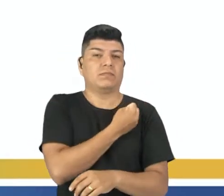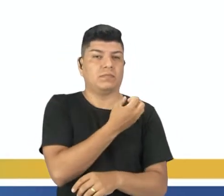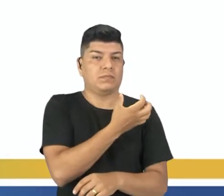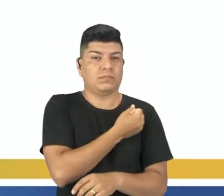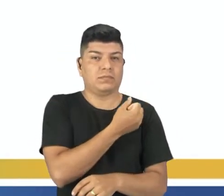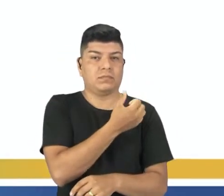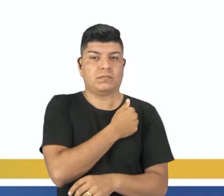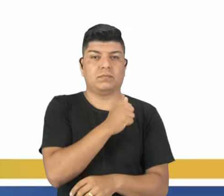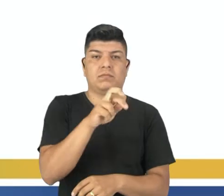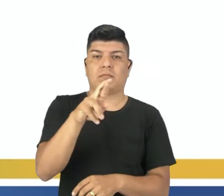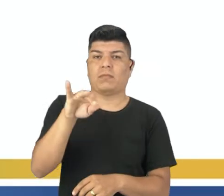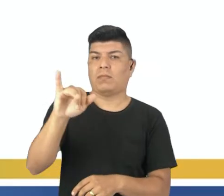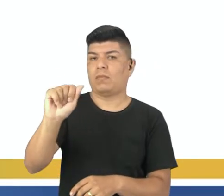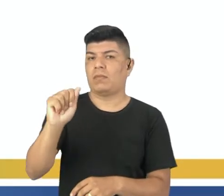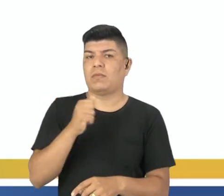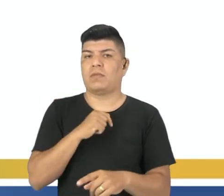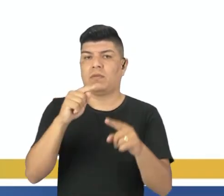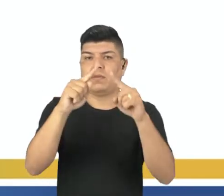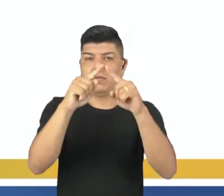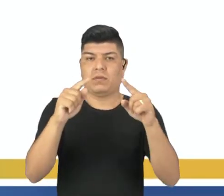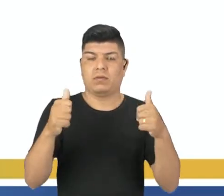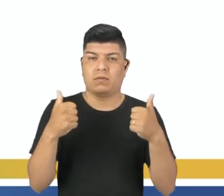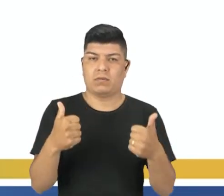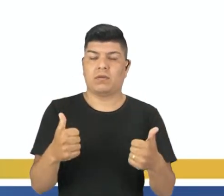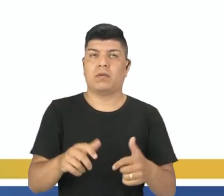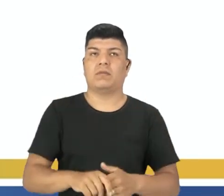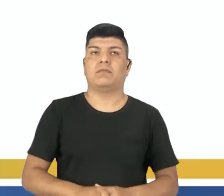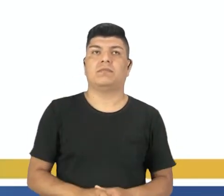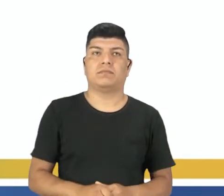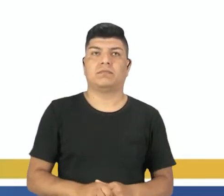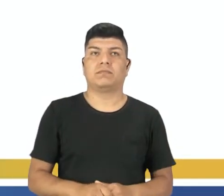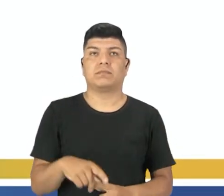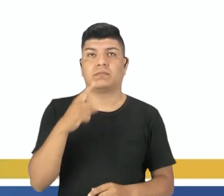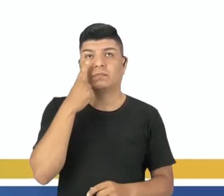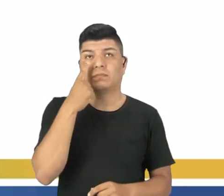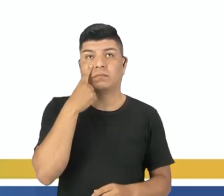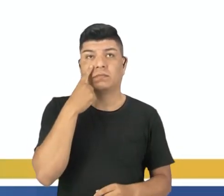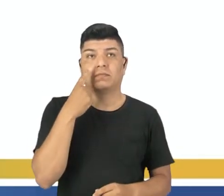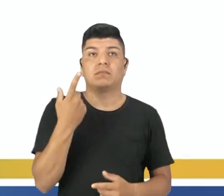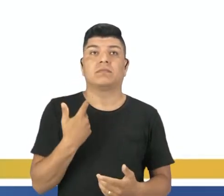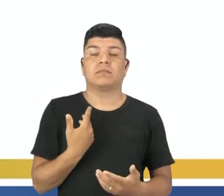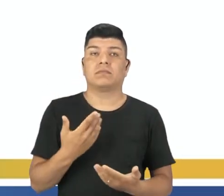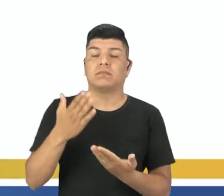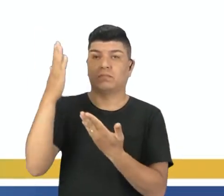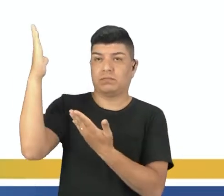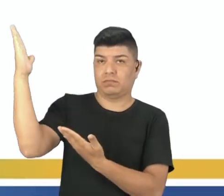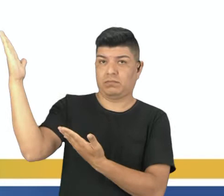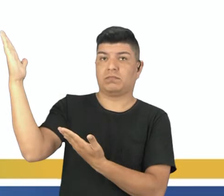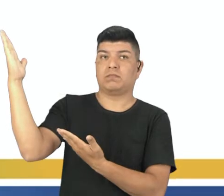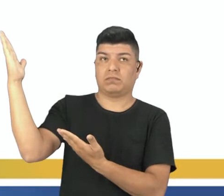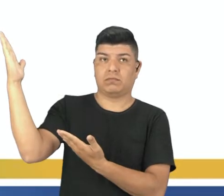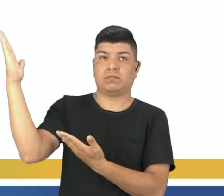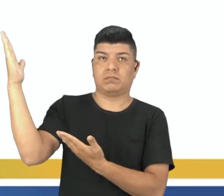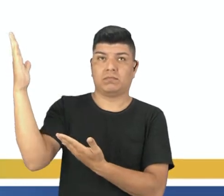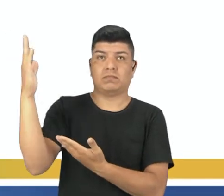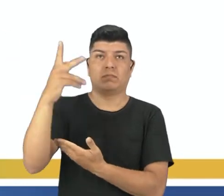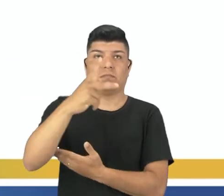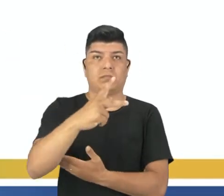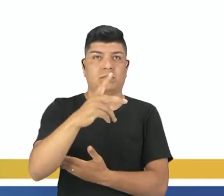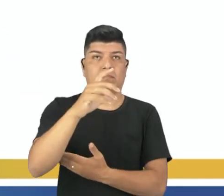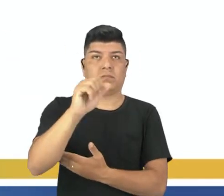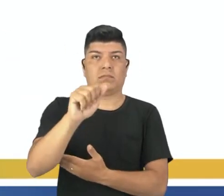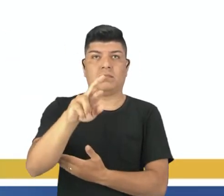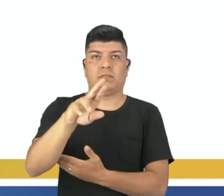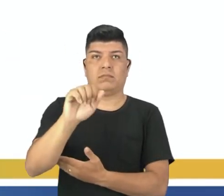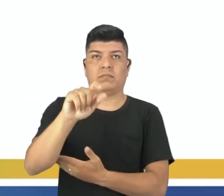né da área de um retângulo certo então vamos ver as fórmulas né das áreas de paralelogramo